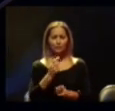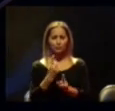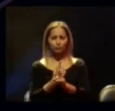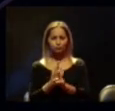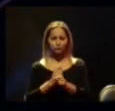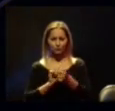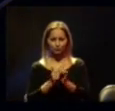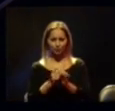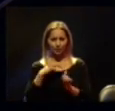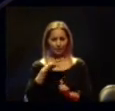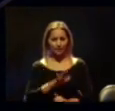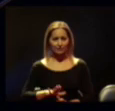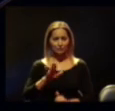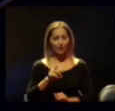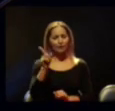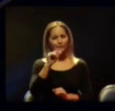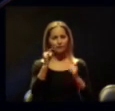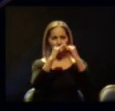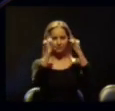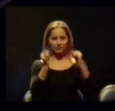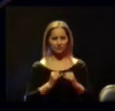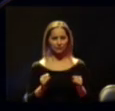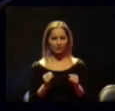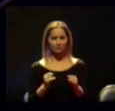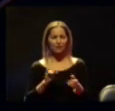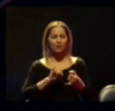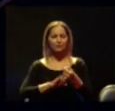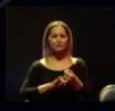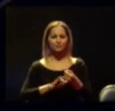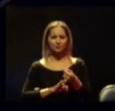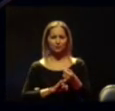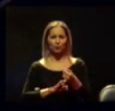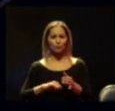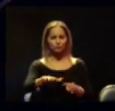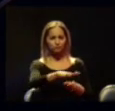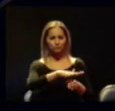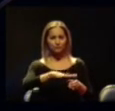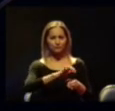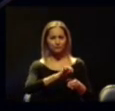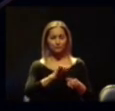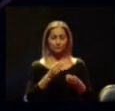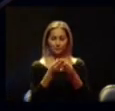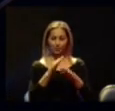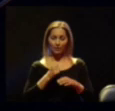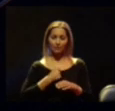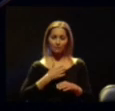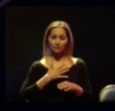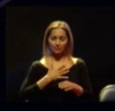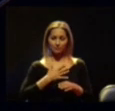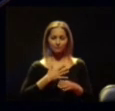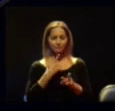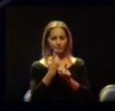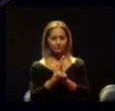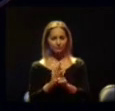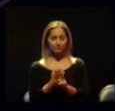desportivas nacionais e internacionais, as associações regionais, o tecido empresarial